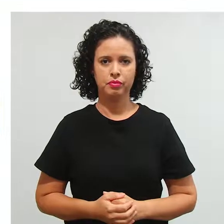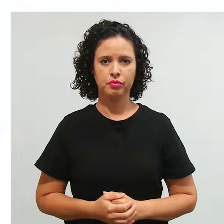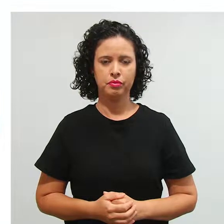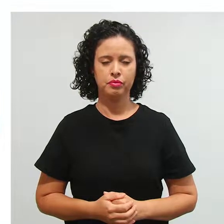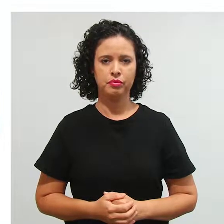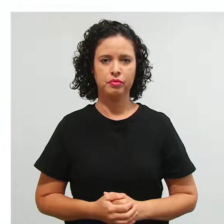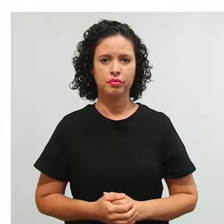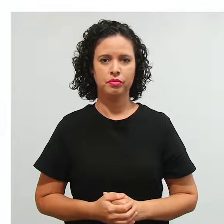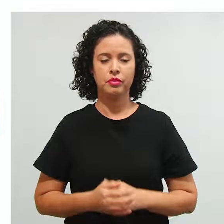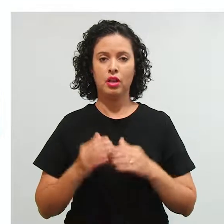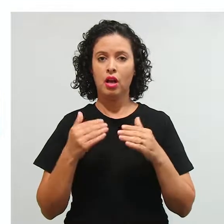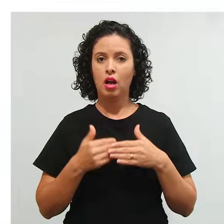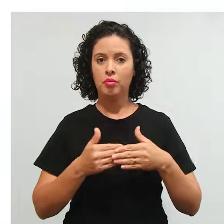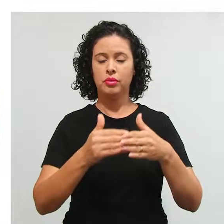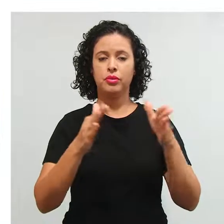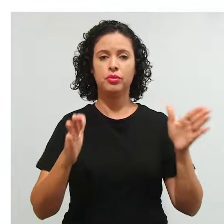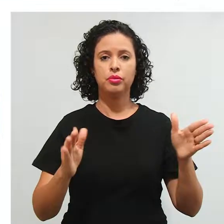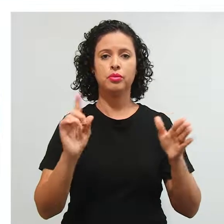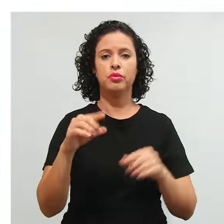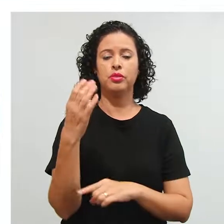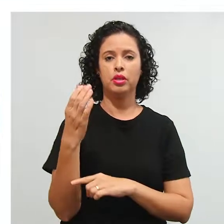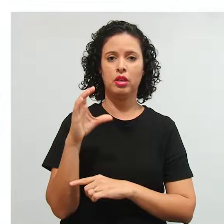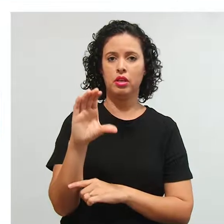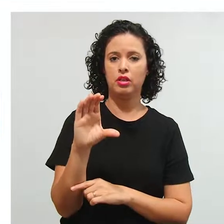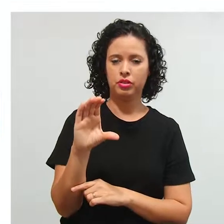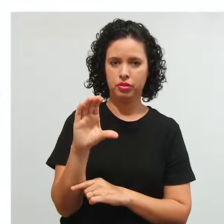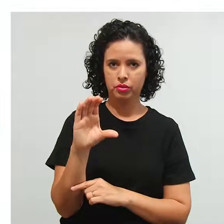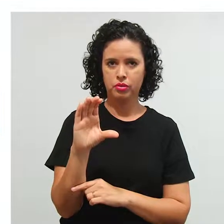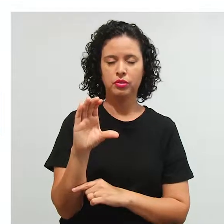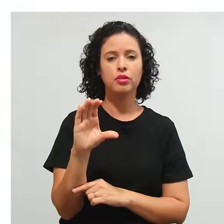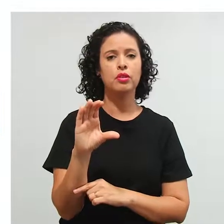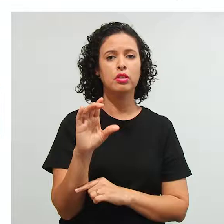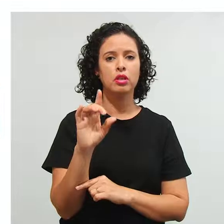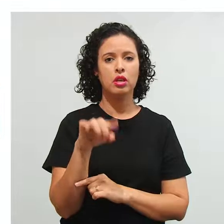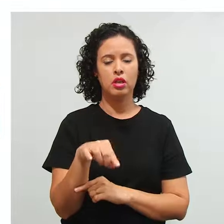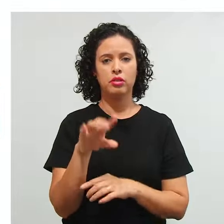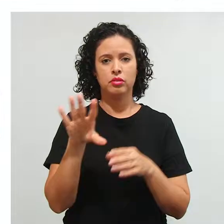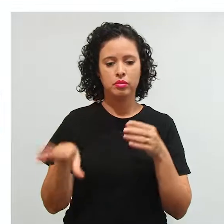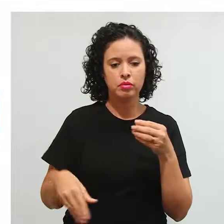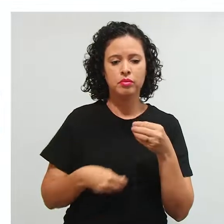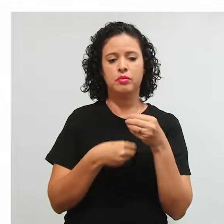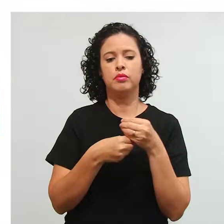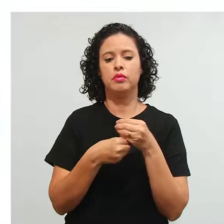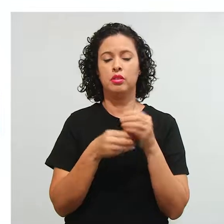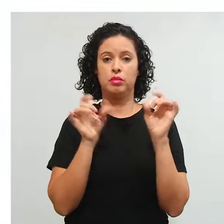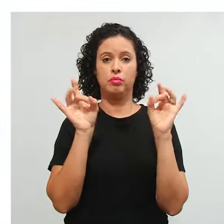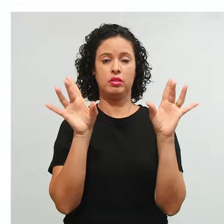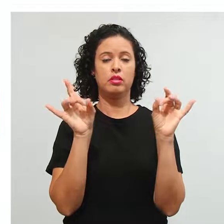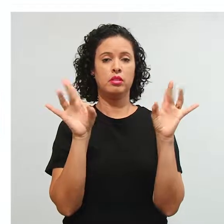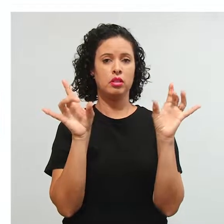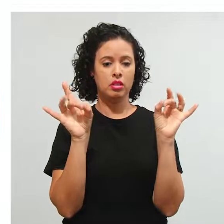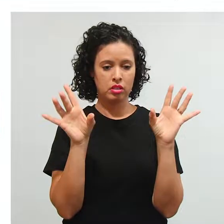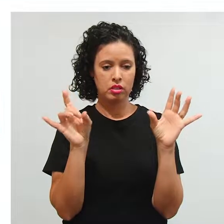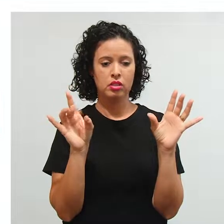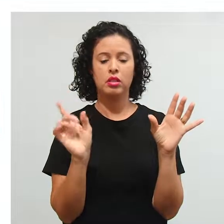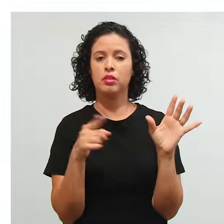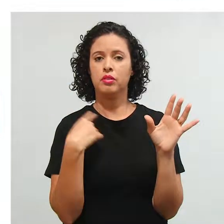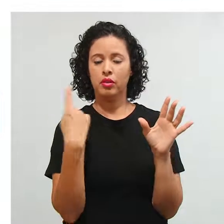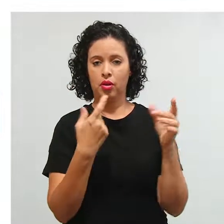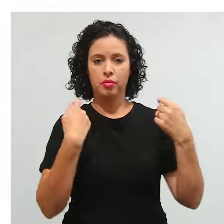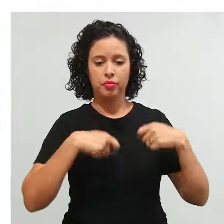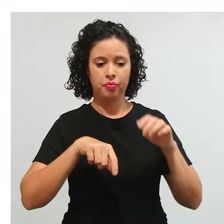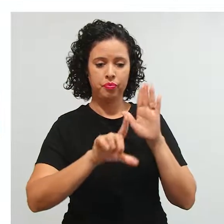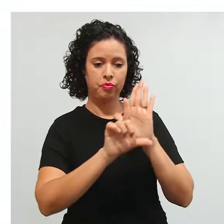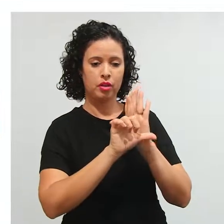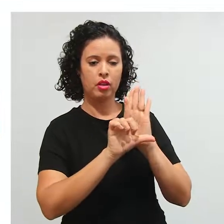Então, formas de abertura de créditos adicionais. Então, os suplementares e especiais, a gente precisa de uma